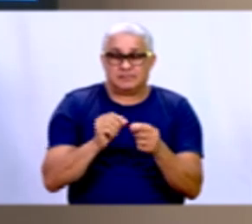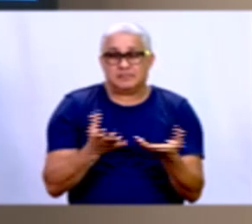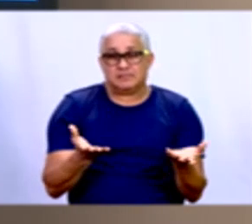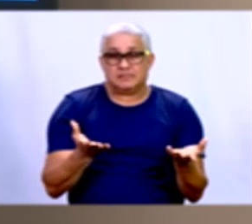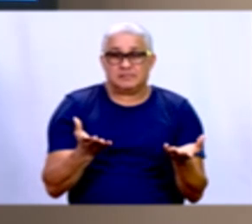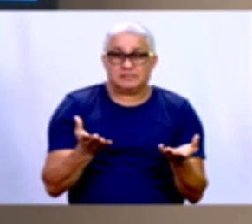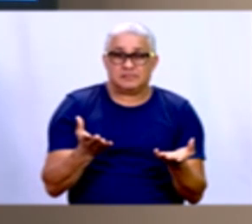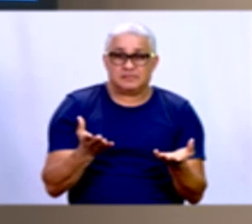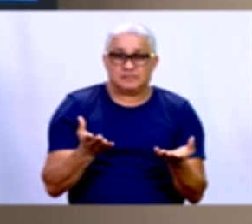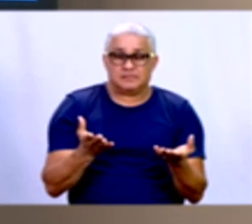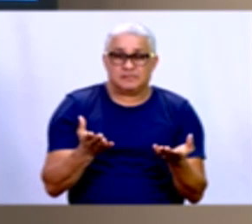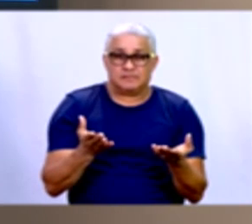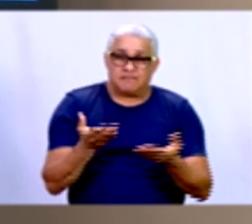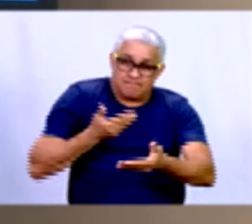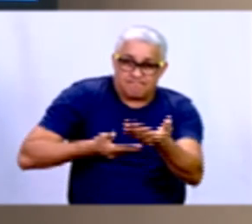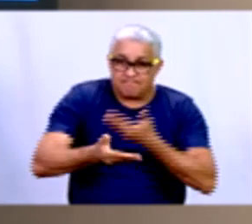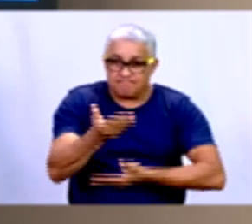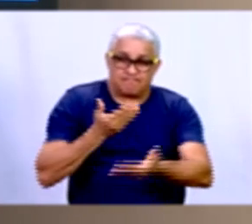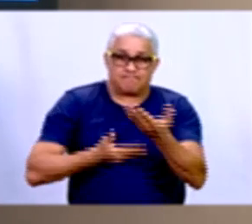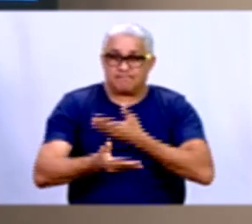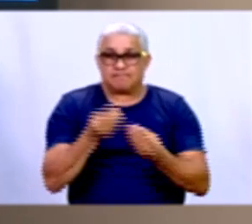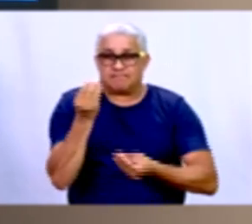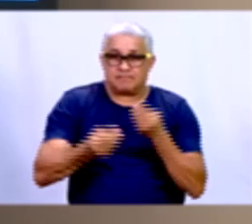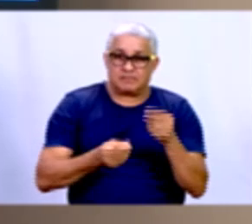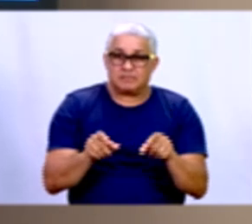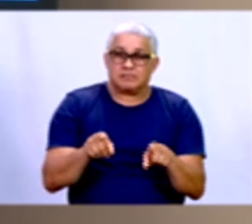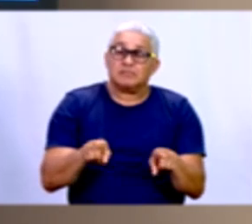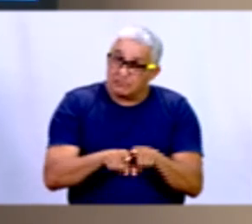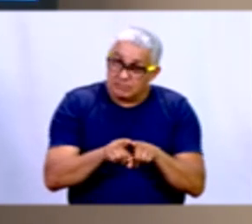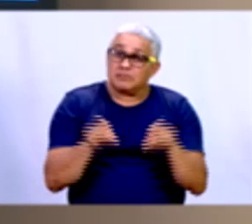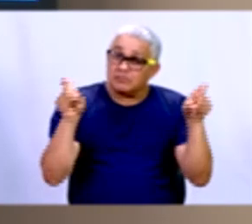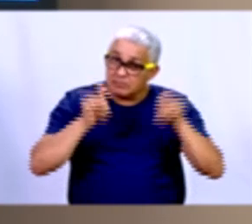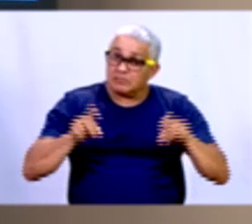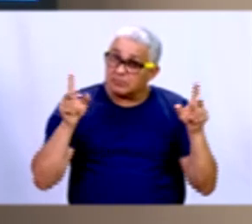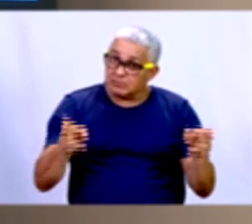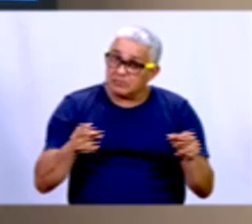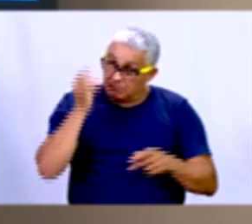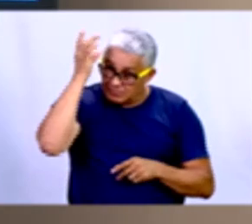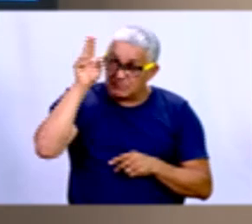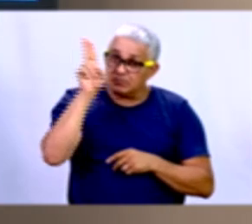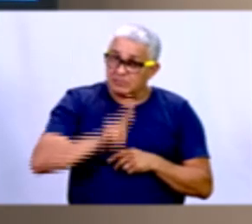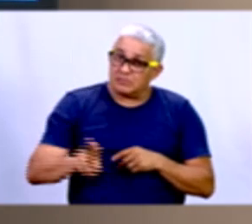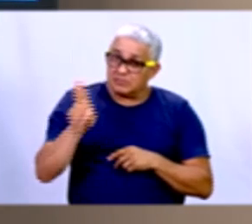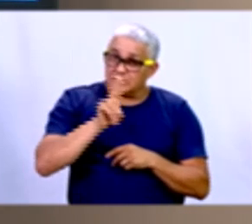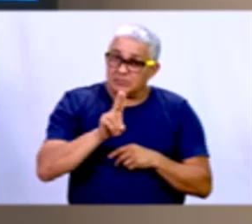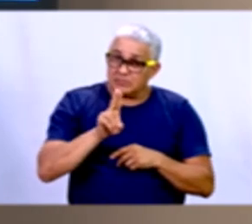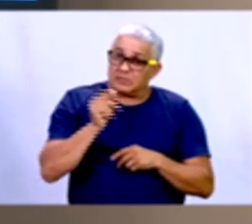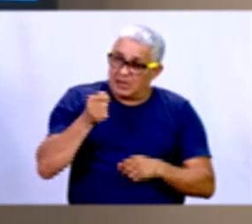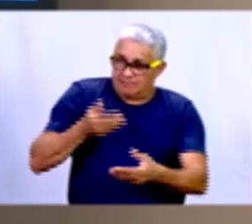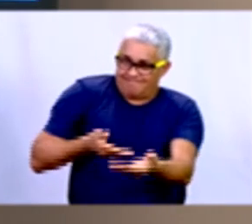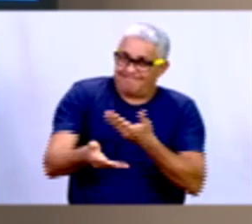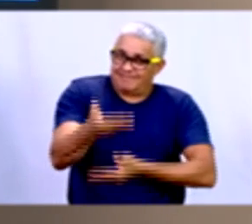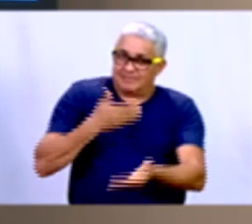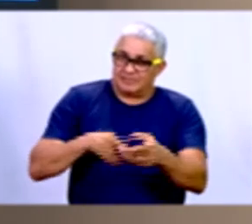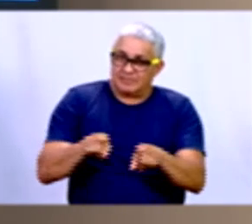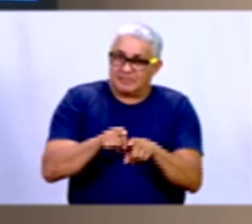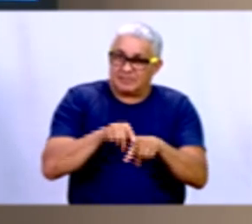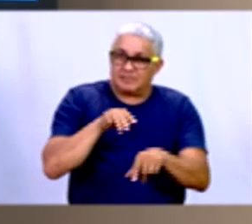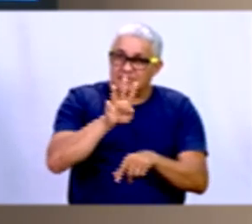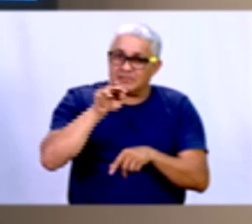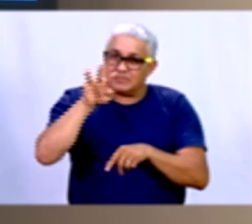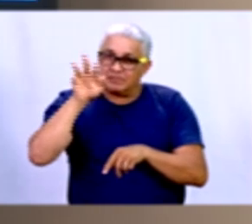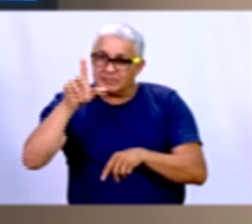mais intuitivos, né? Os computadores, eles são fáceis de usar? Eles são intuitivos? E os sites que a gente tem